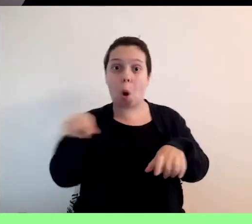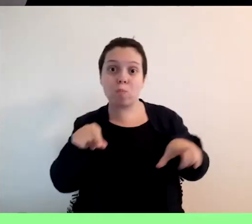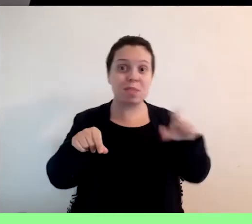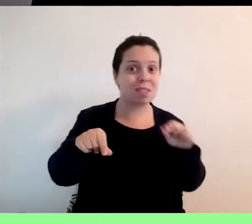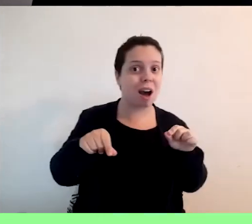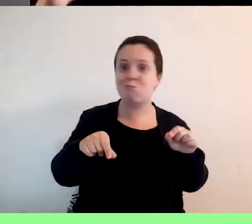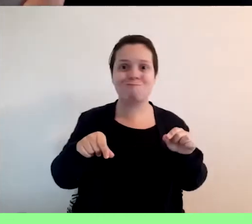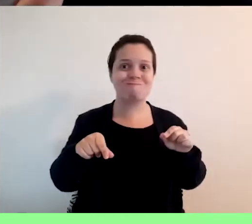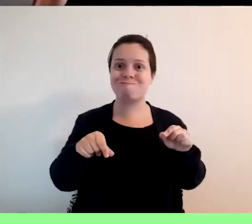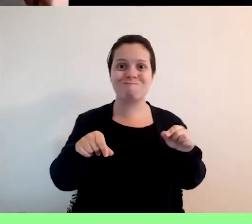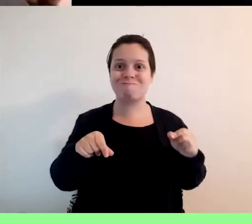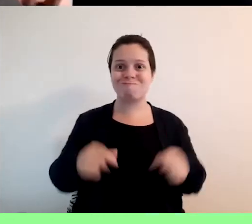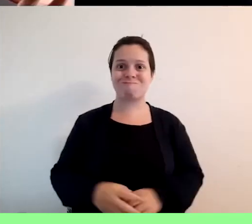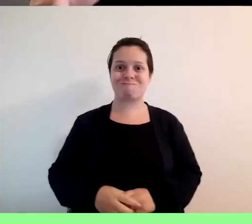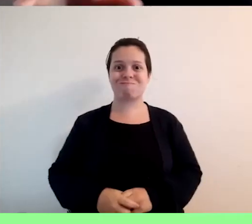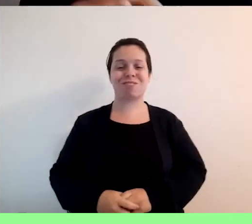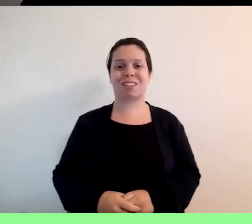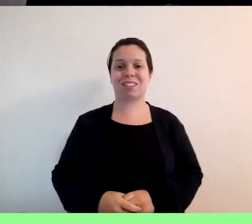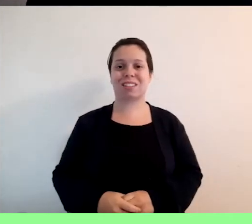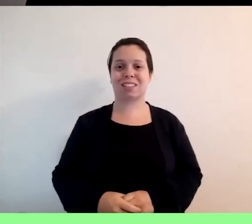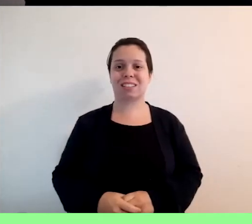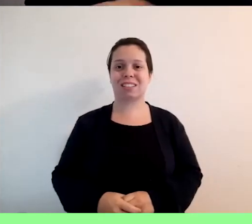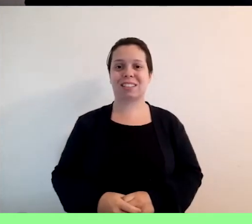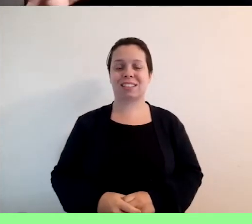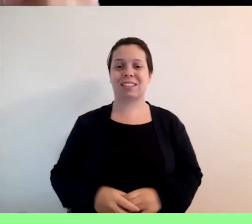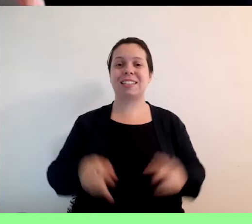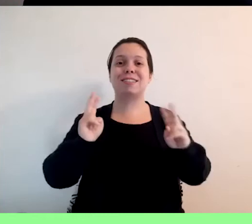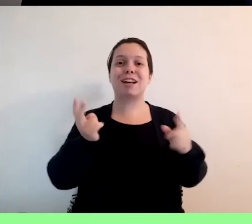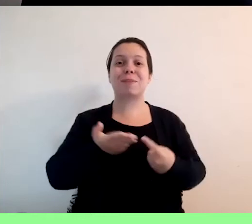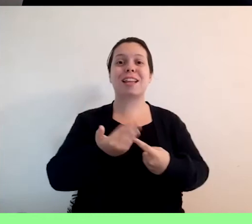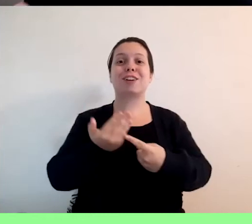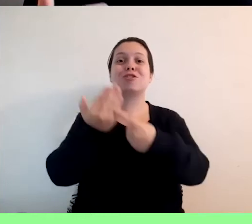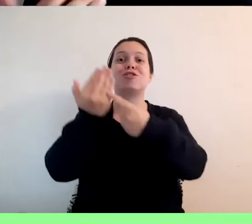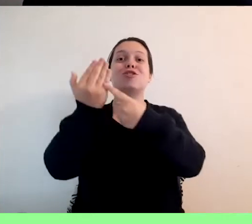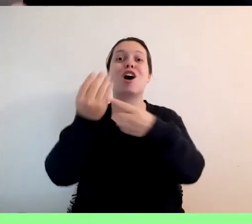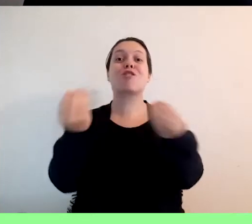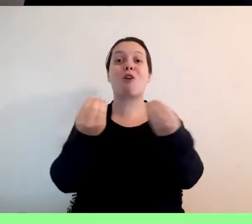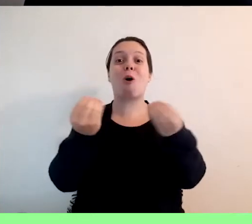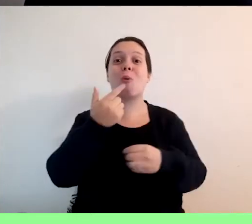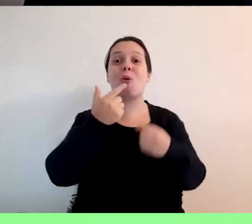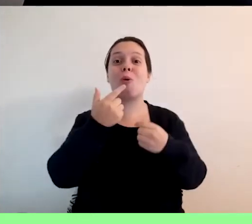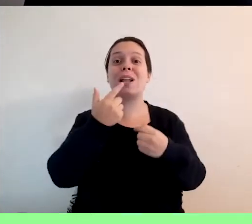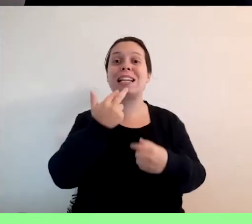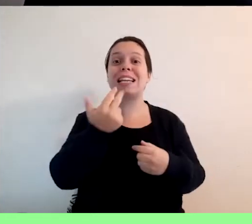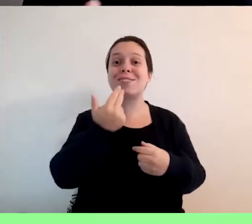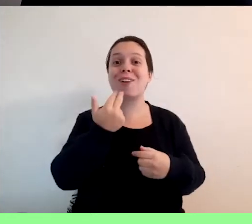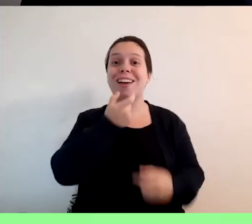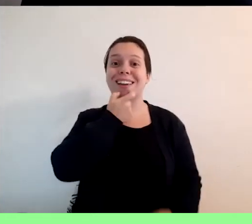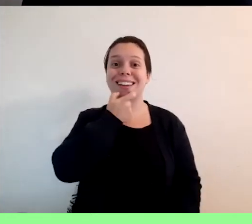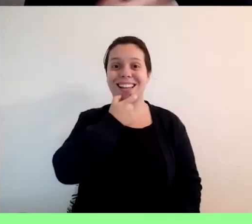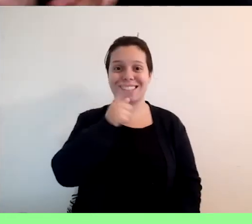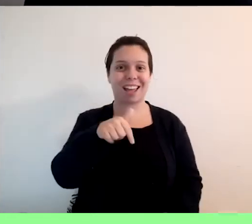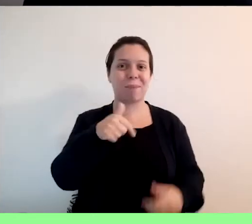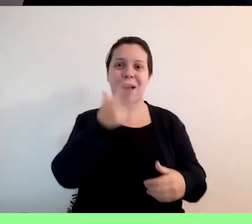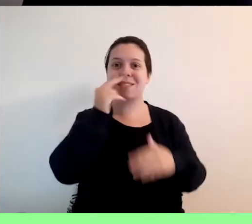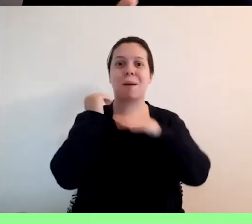E sempre essa relação com as terminologias em inglês, né? Que é a língua padrão da programação e desses comandos. Isso a